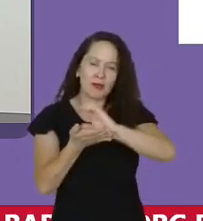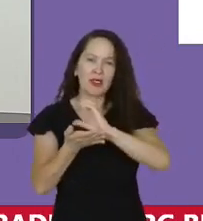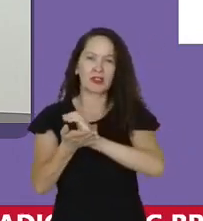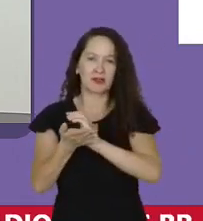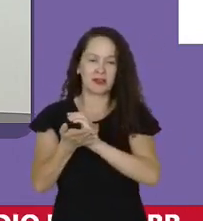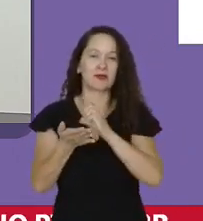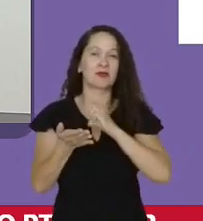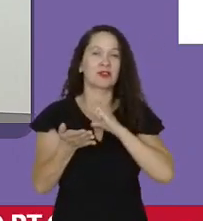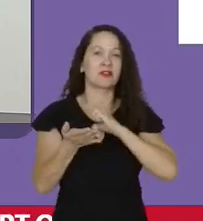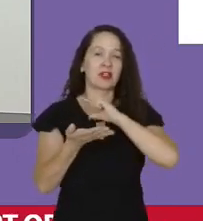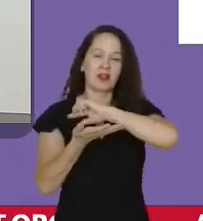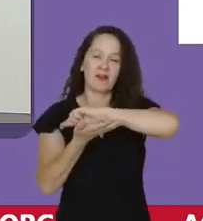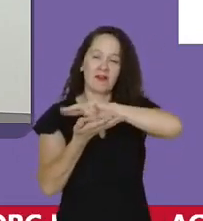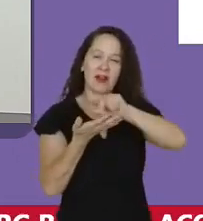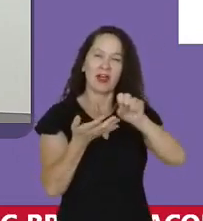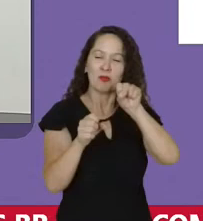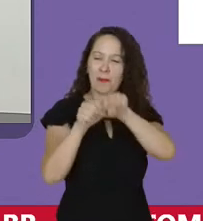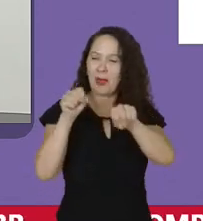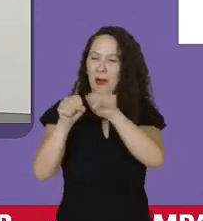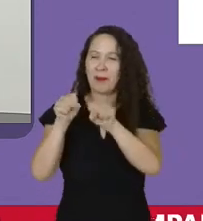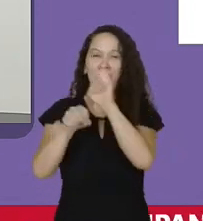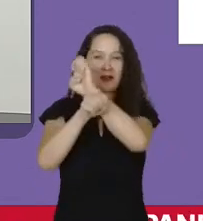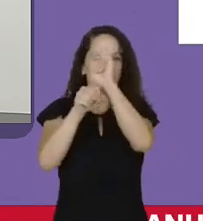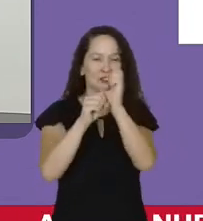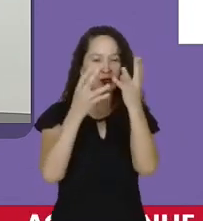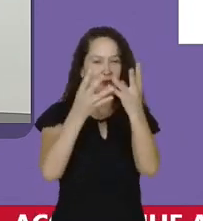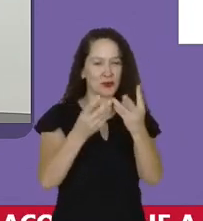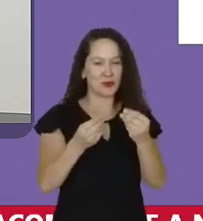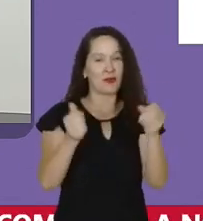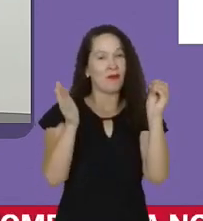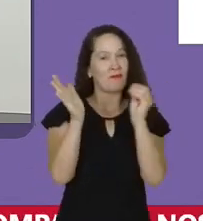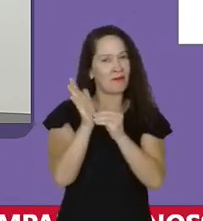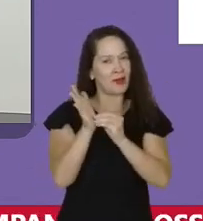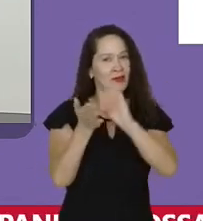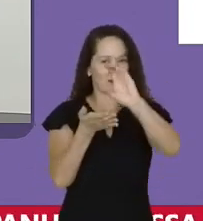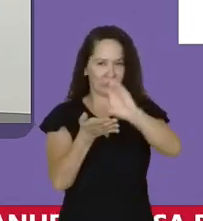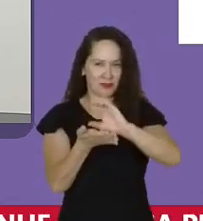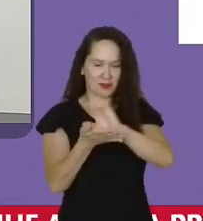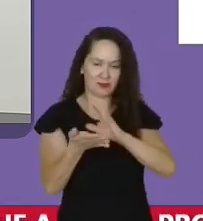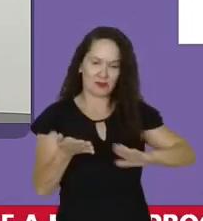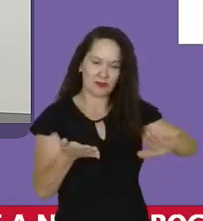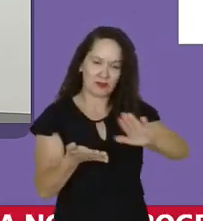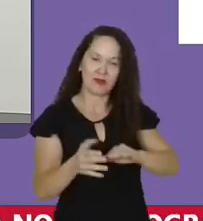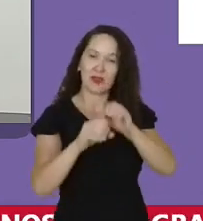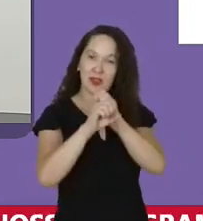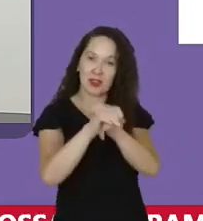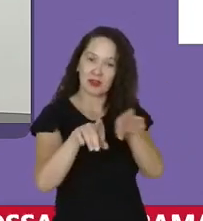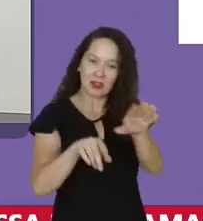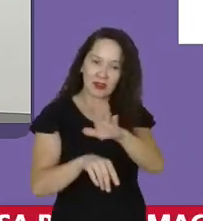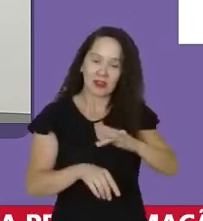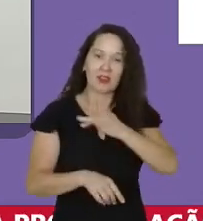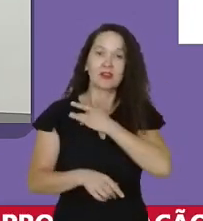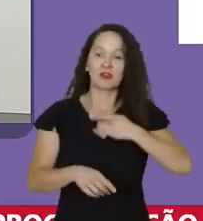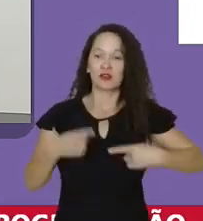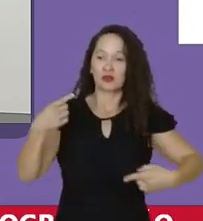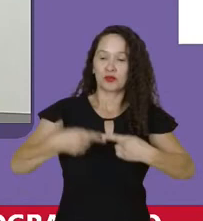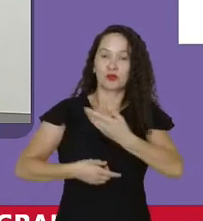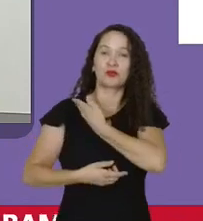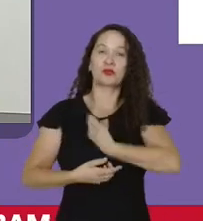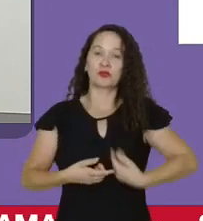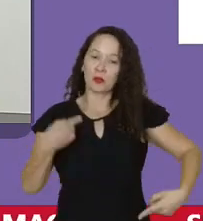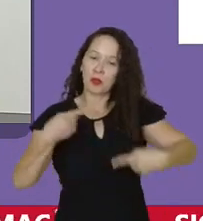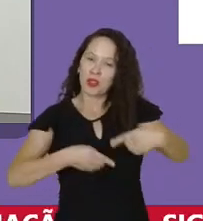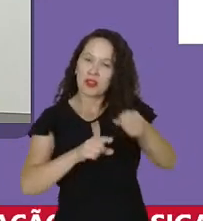trouxe consigo o desmonte do Estado, né? A falta de investimentos na educação, na saúde, em políticas públicas, em